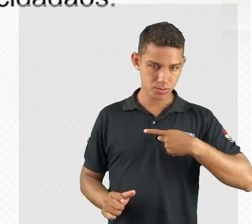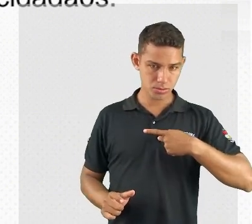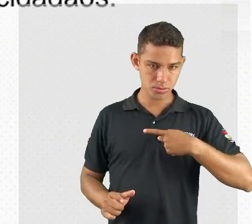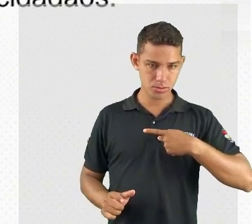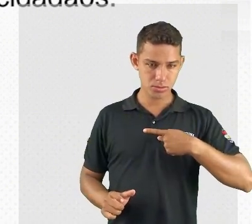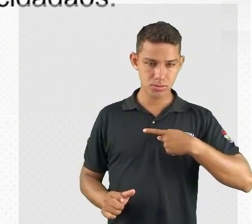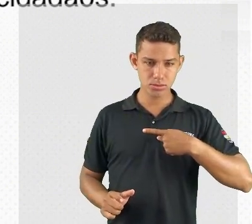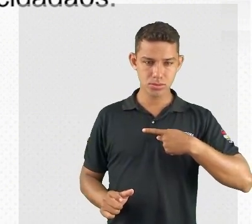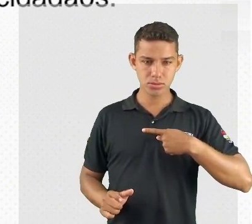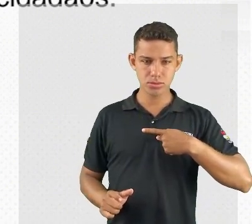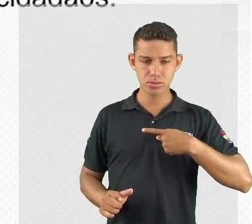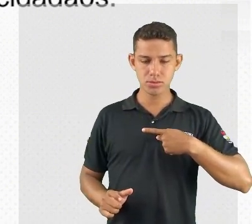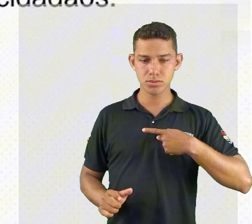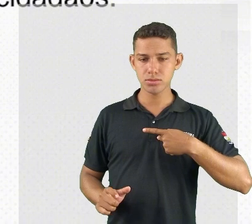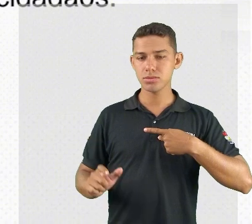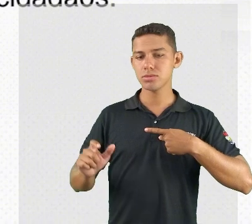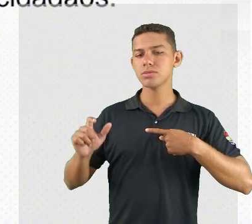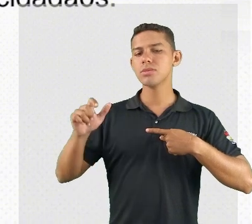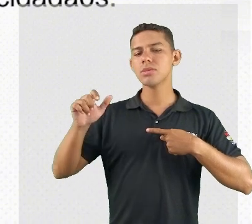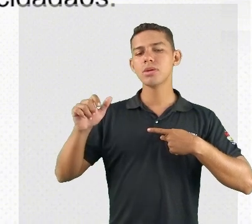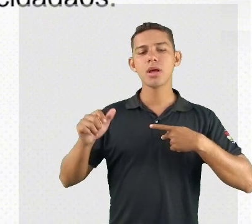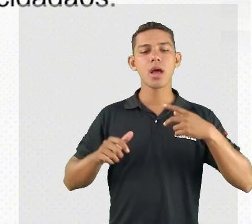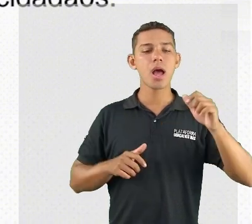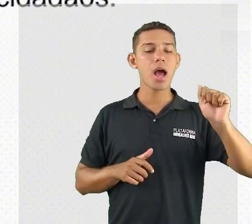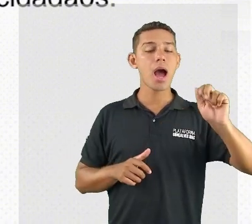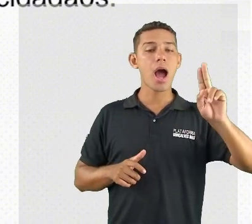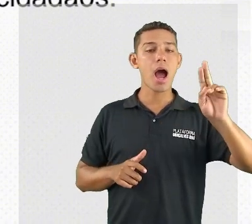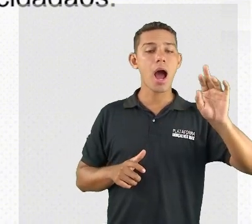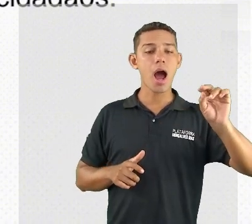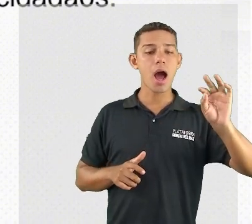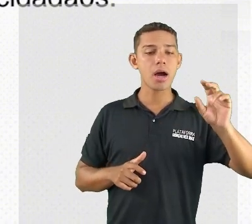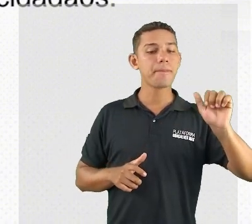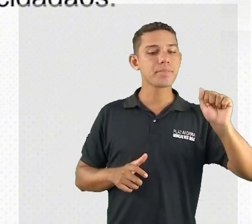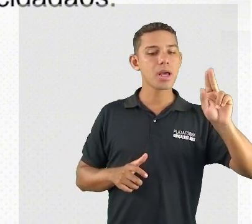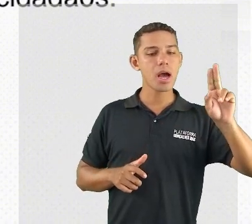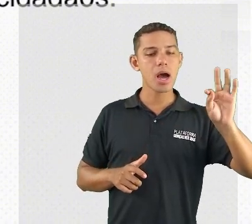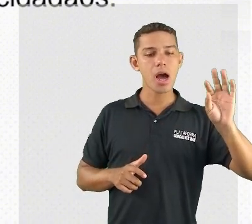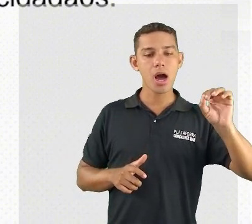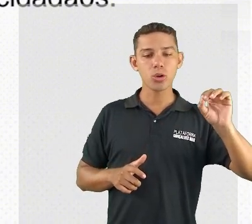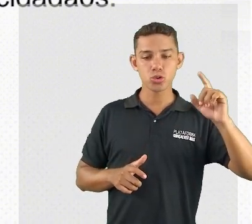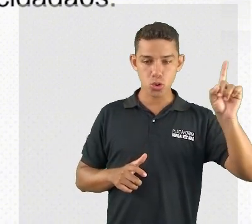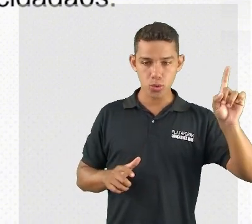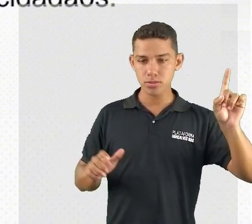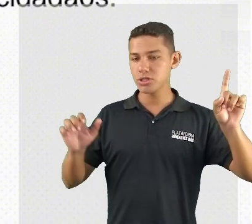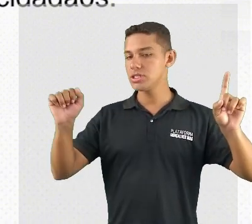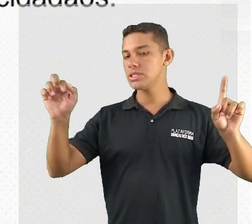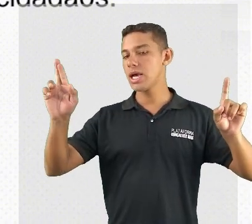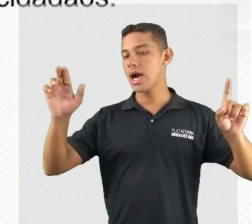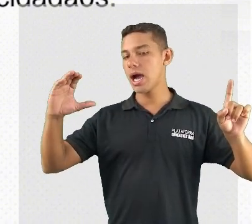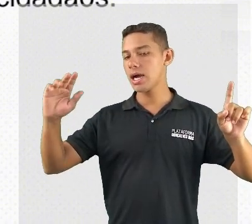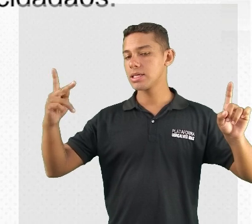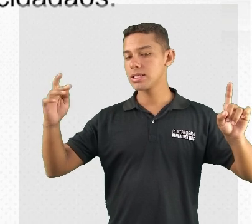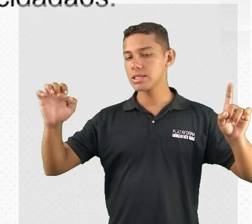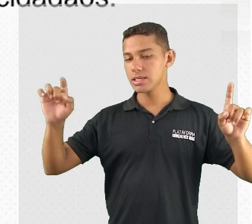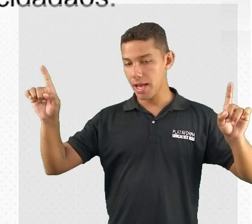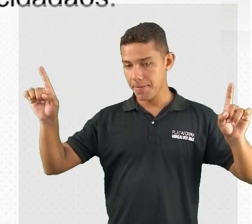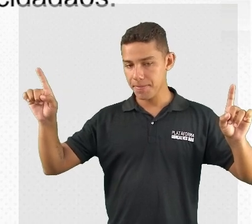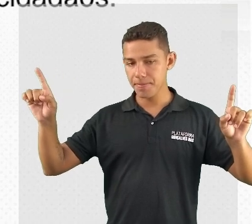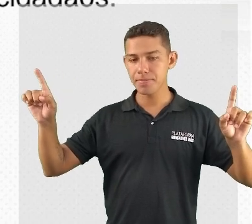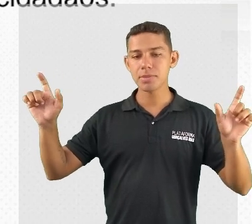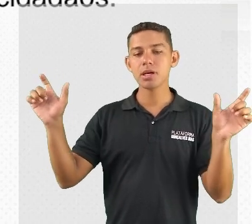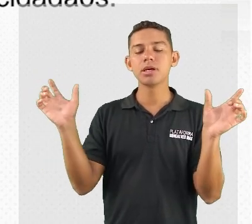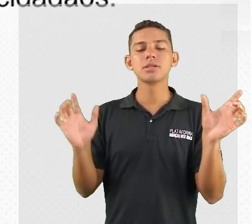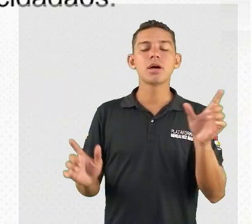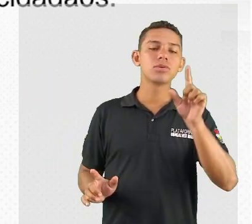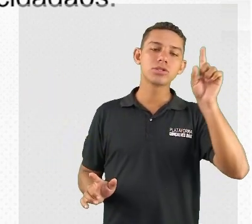auto e arché. Arché vocês já conhecem lá da filosofia pré-socrática, onde os filósofos estão buscando o que? O